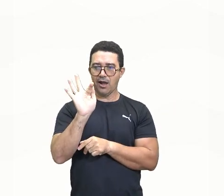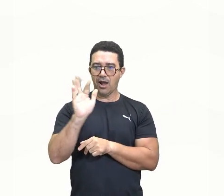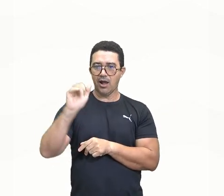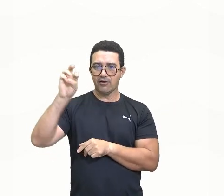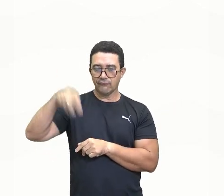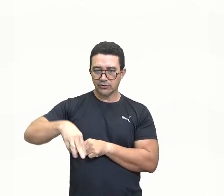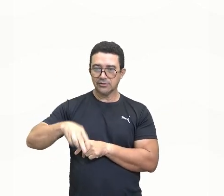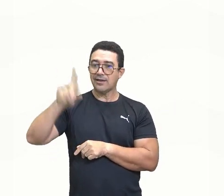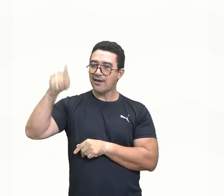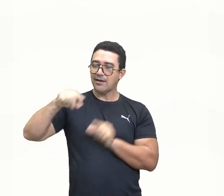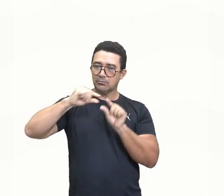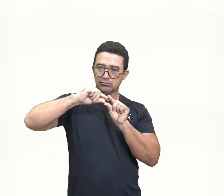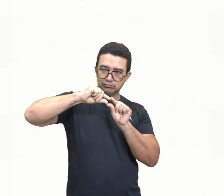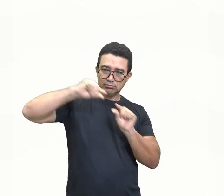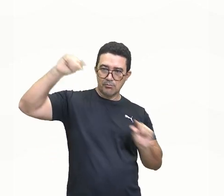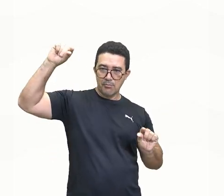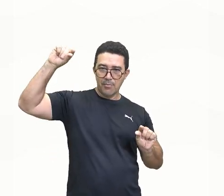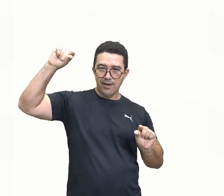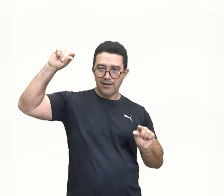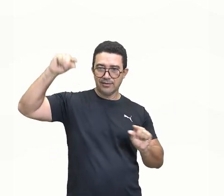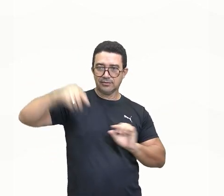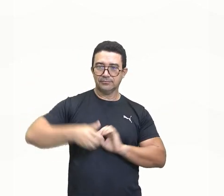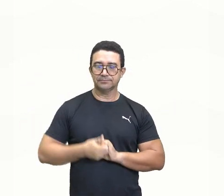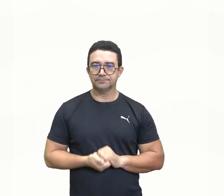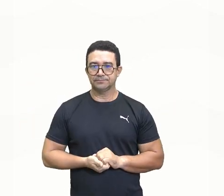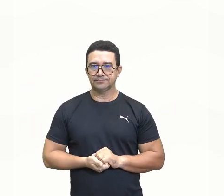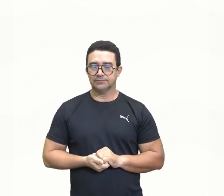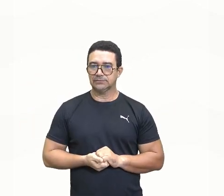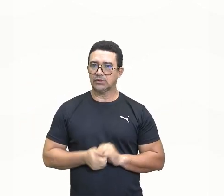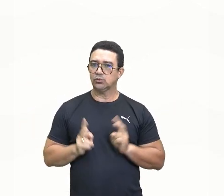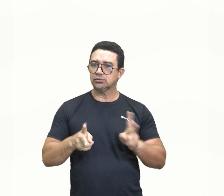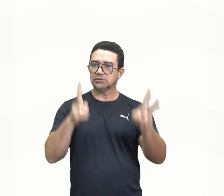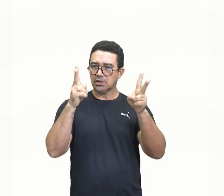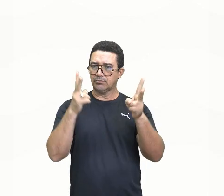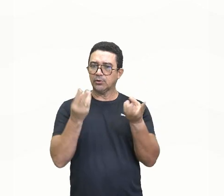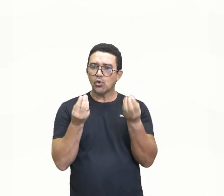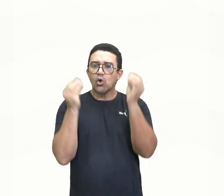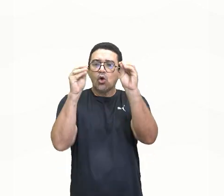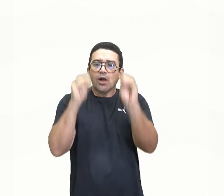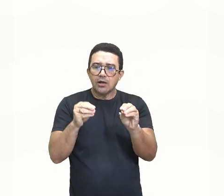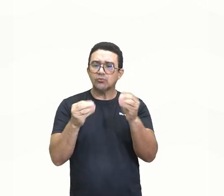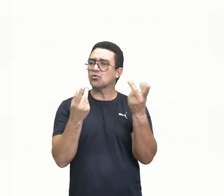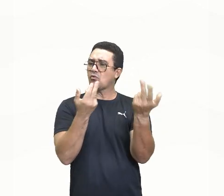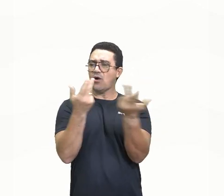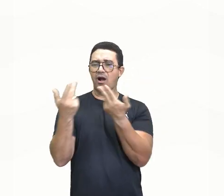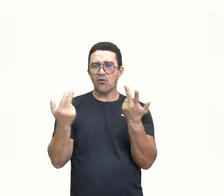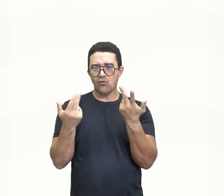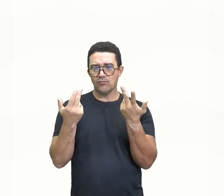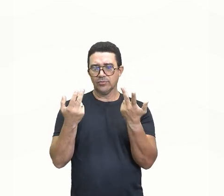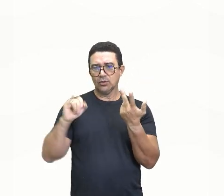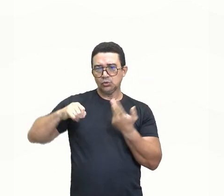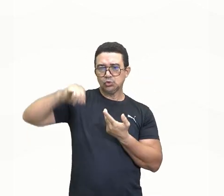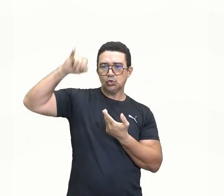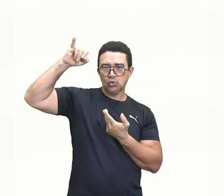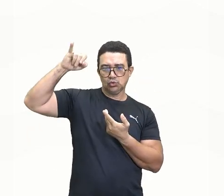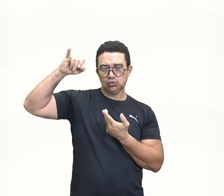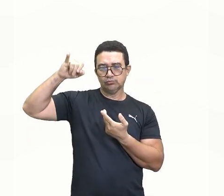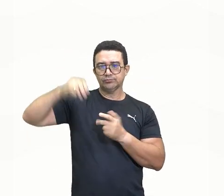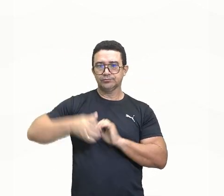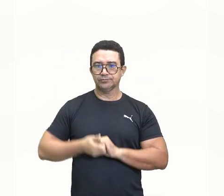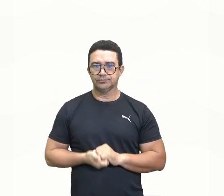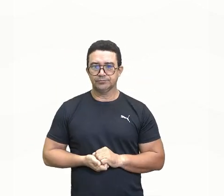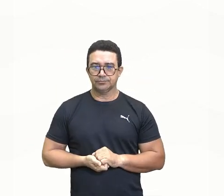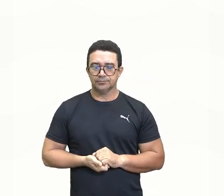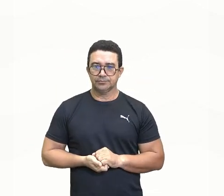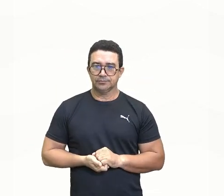uma reta. Então, está sendo aí acrescentado sempre o mesmo valor. Então, o gráfico de juros simples, nós vamos